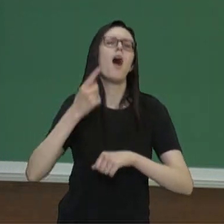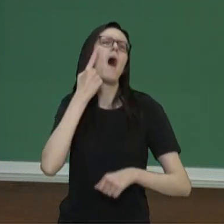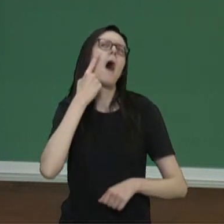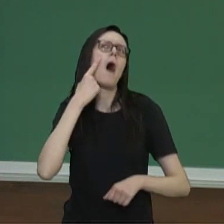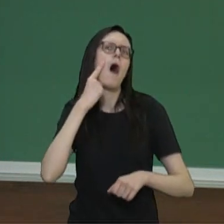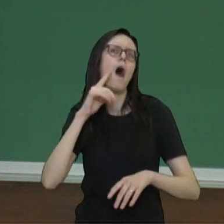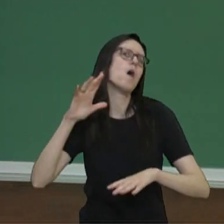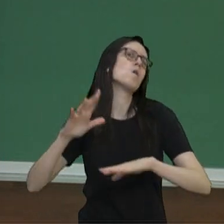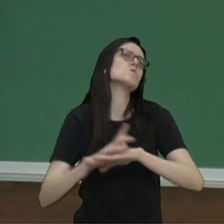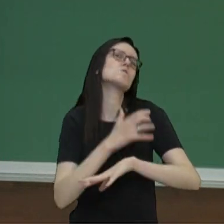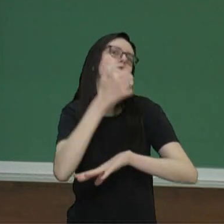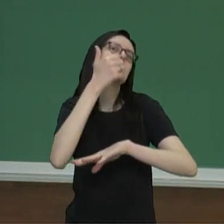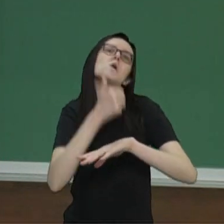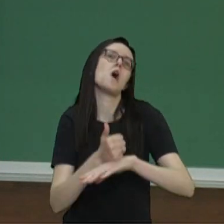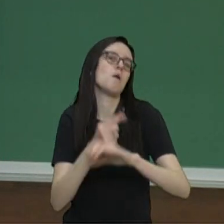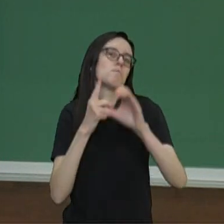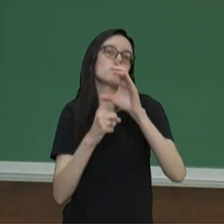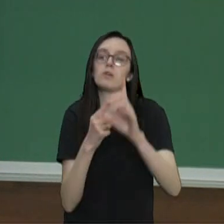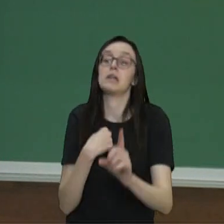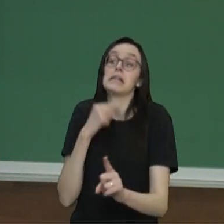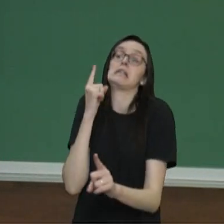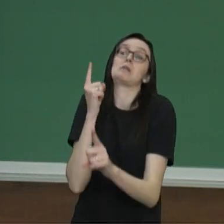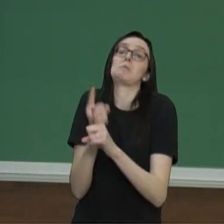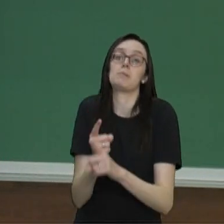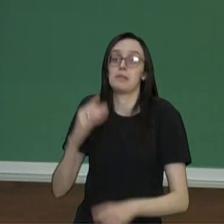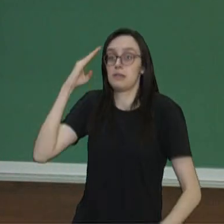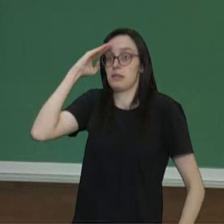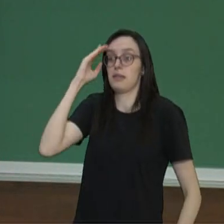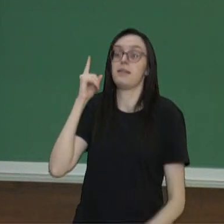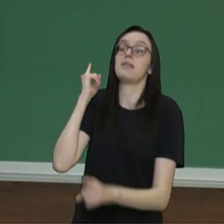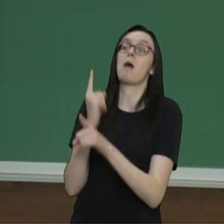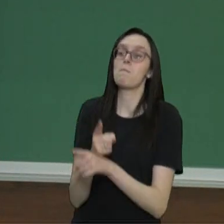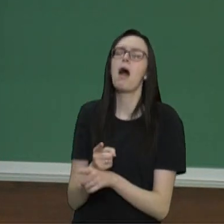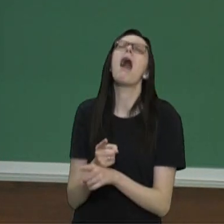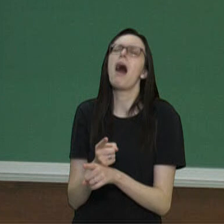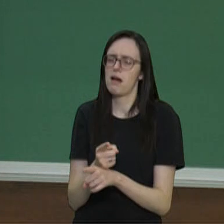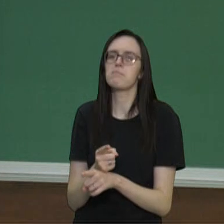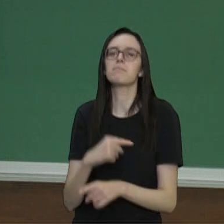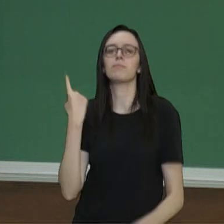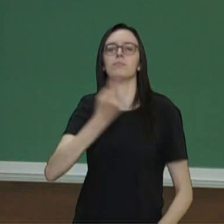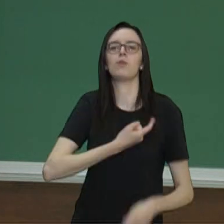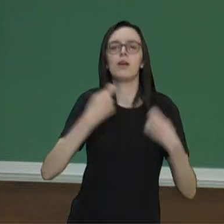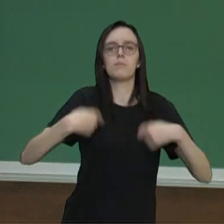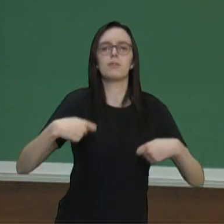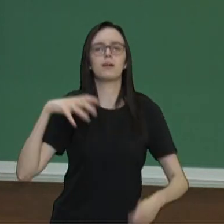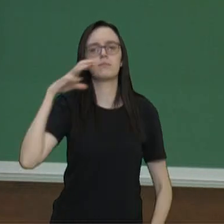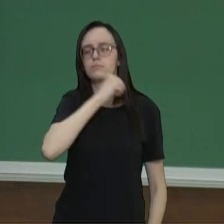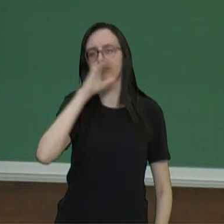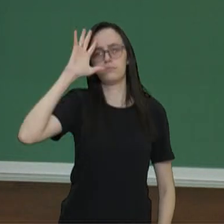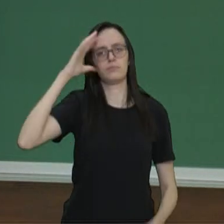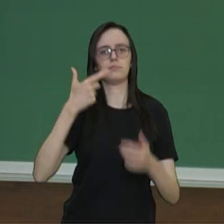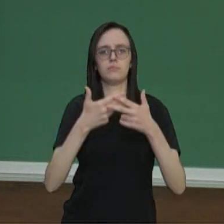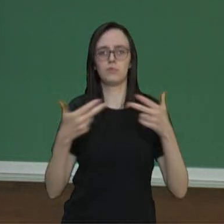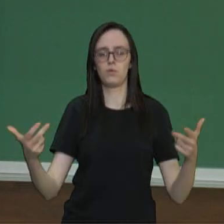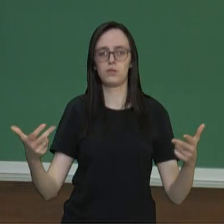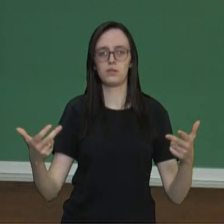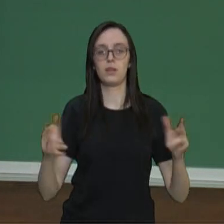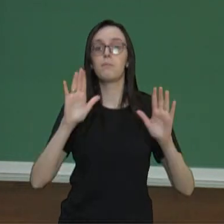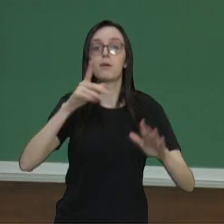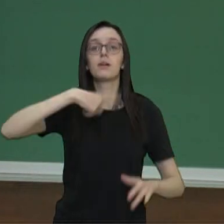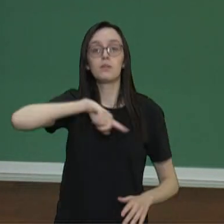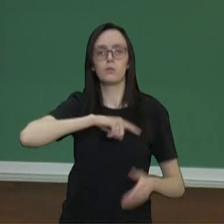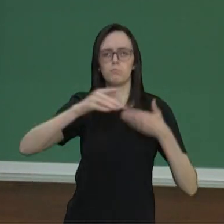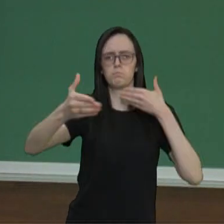dessa tentativa de golpe que descobrimos, que o nosso exército conseguiu descobrir, precisamos tomar medidas drásticas. Vamos